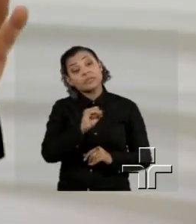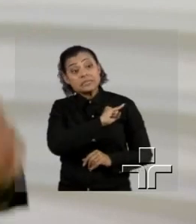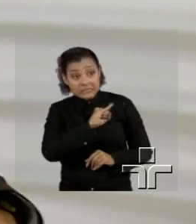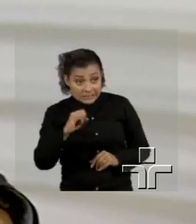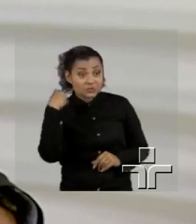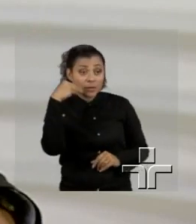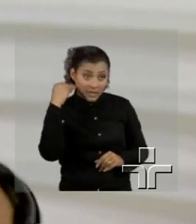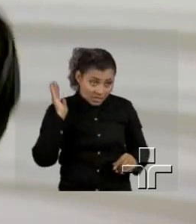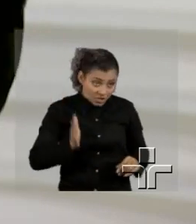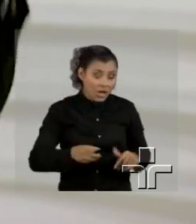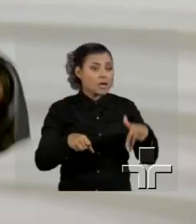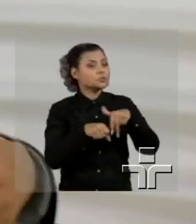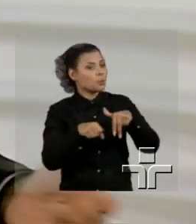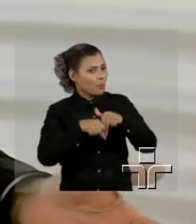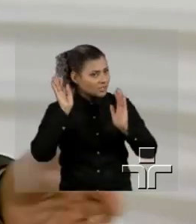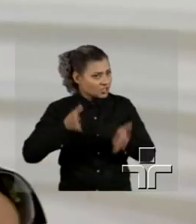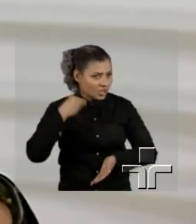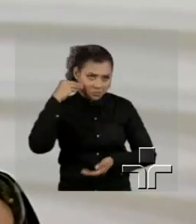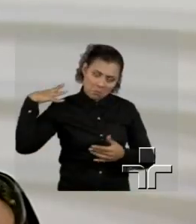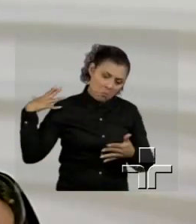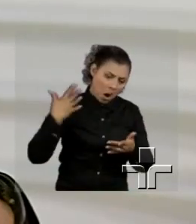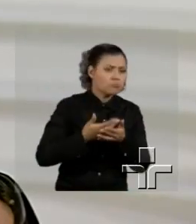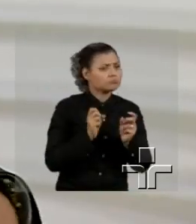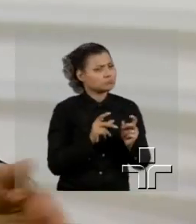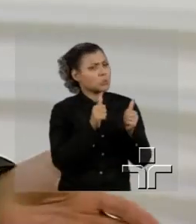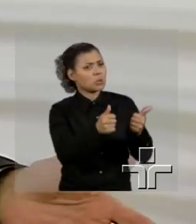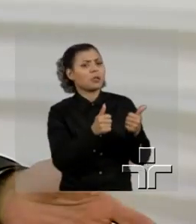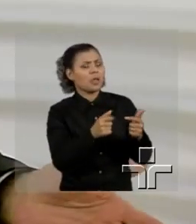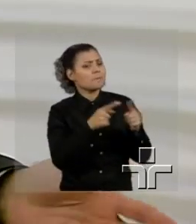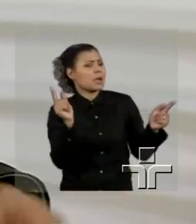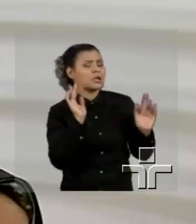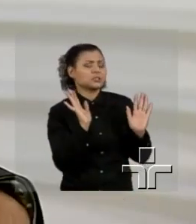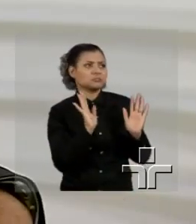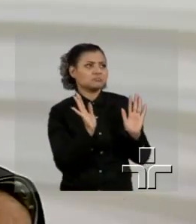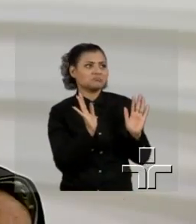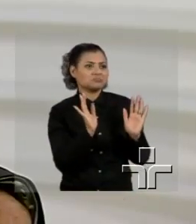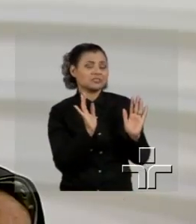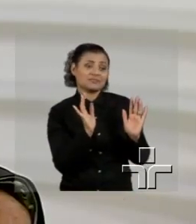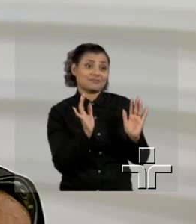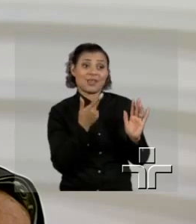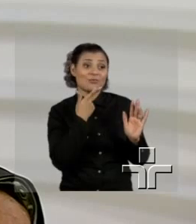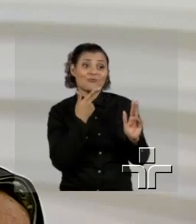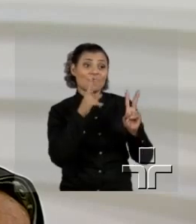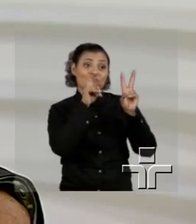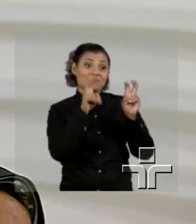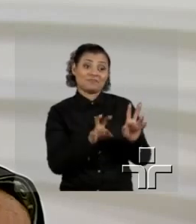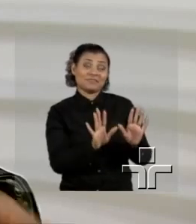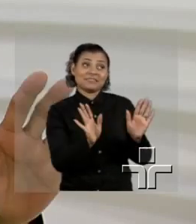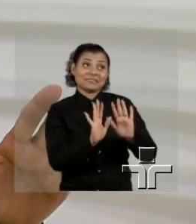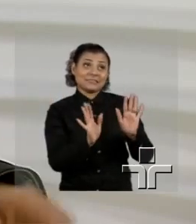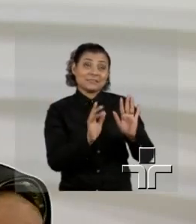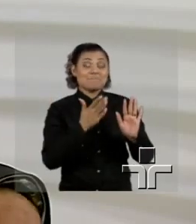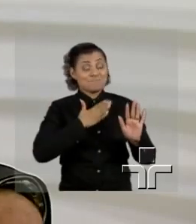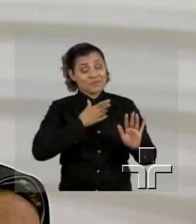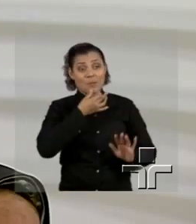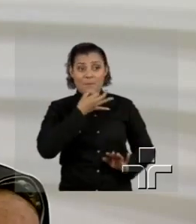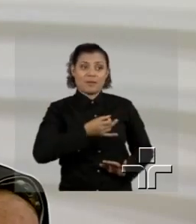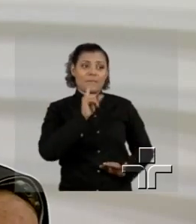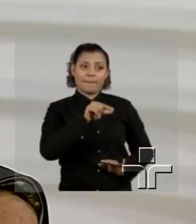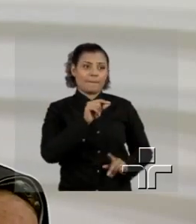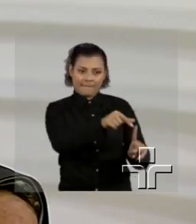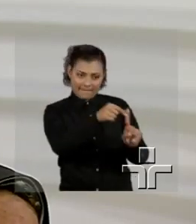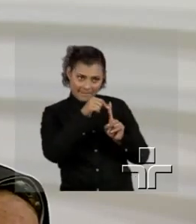automático, vamos dizer assim, é problemático, porque nós não estamos nessa dimensão. Nossa dimensão é outra.